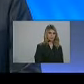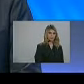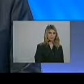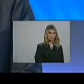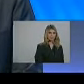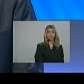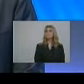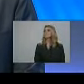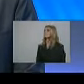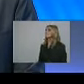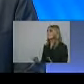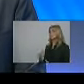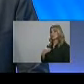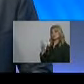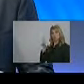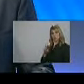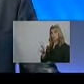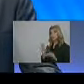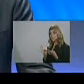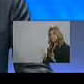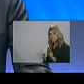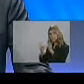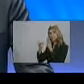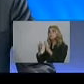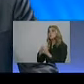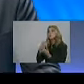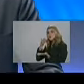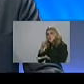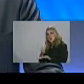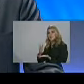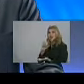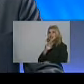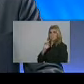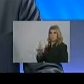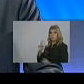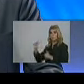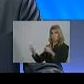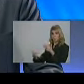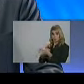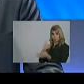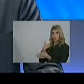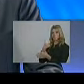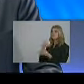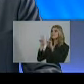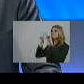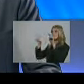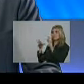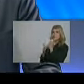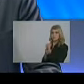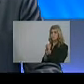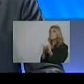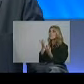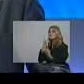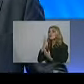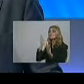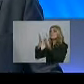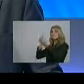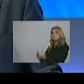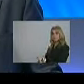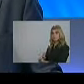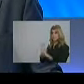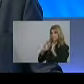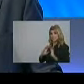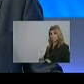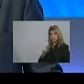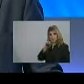Índio, eu vou utilizar muito a tecnologia, mas eu queria começar a responder a pergunta sobre segurança falando diretamente para o cidadão e para